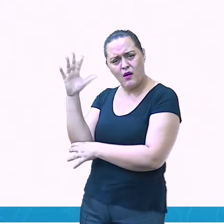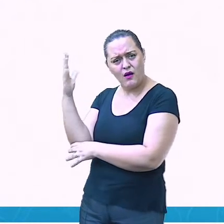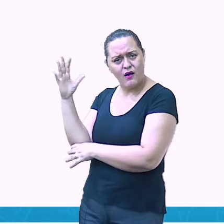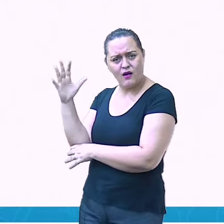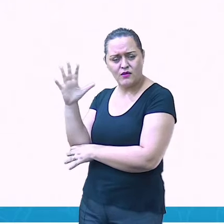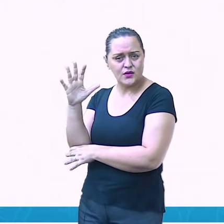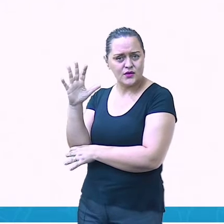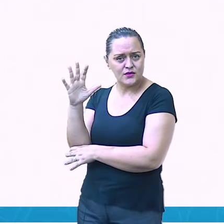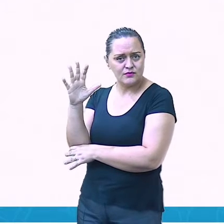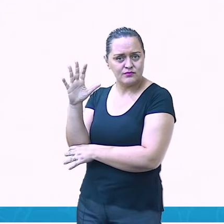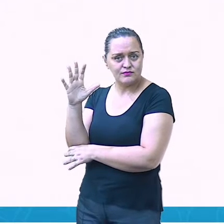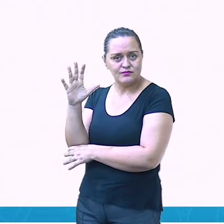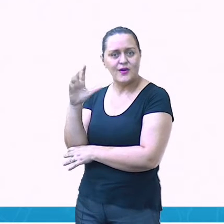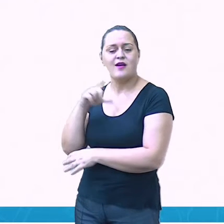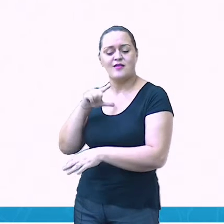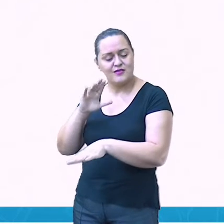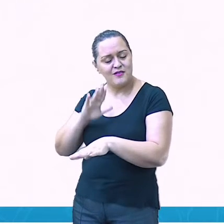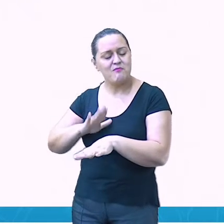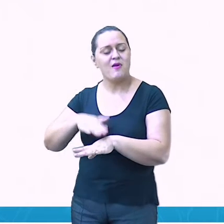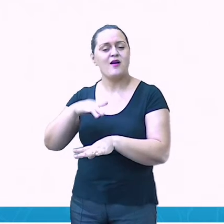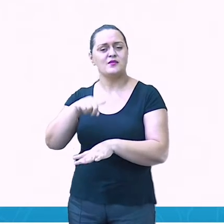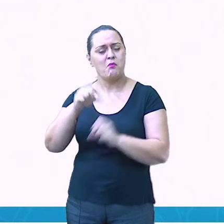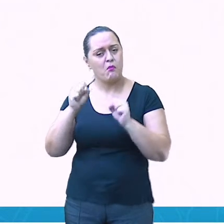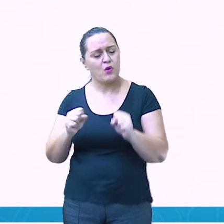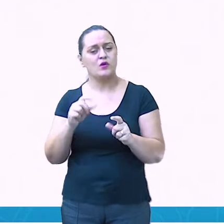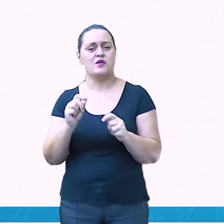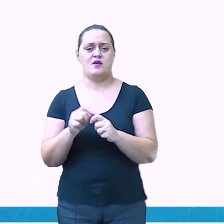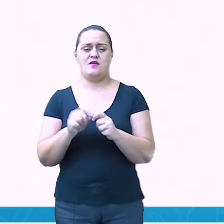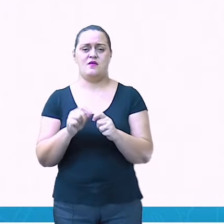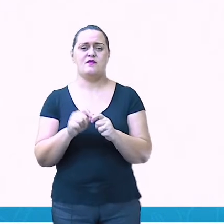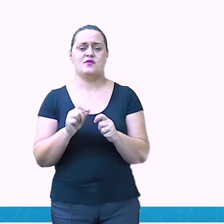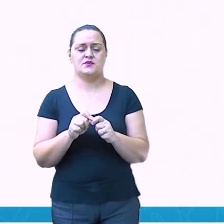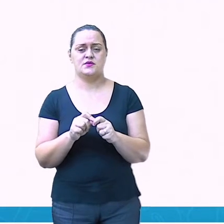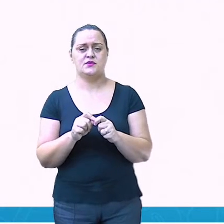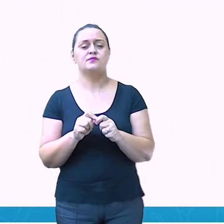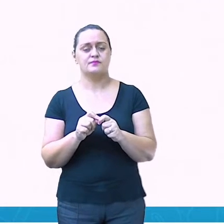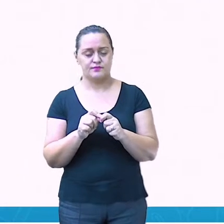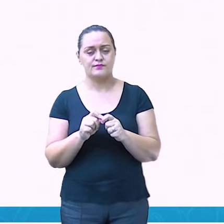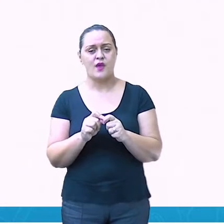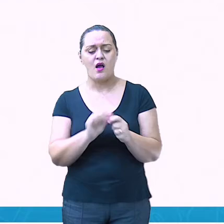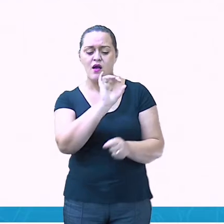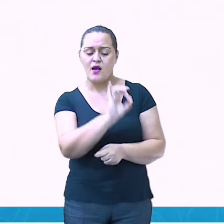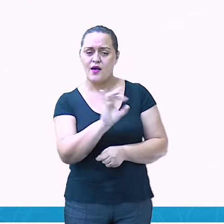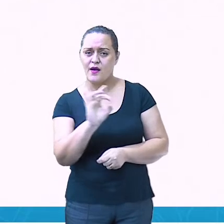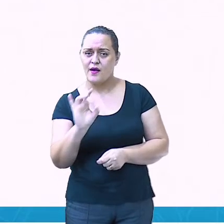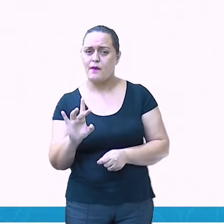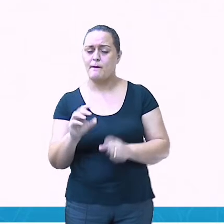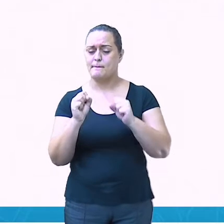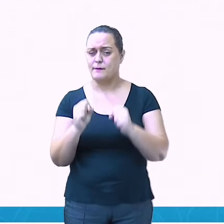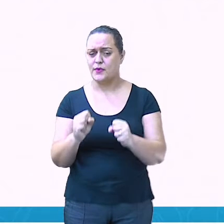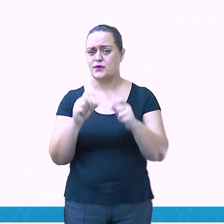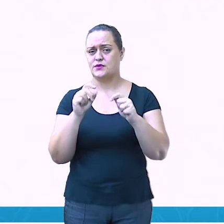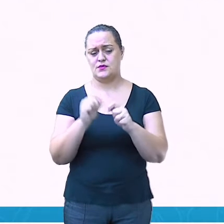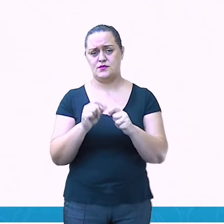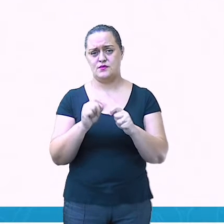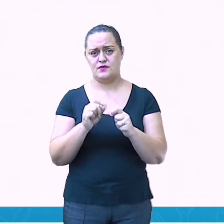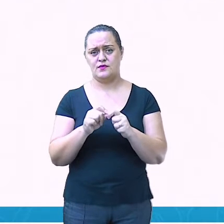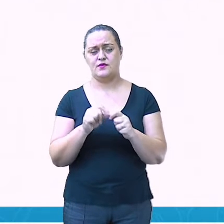feito? Existem as políticas públicas e a gente,